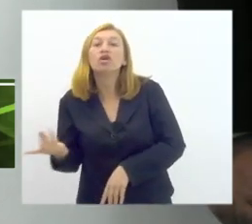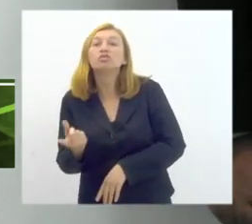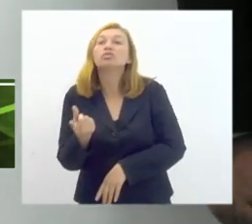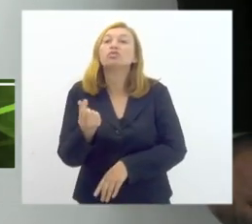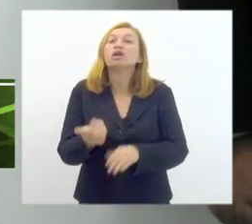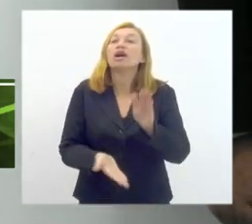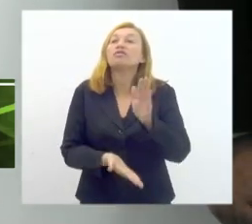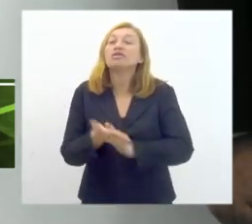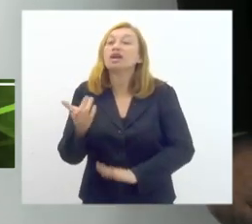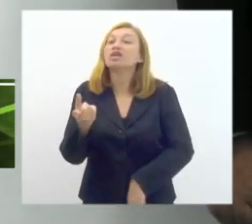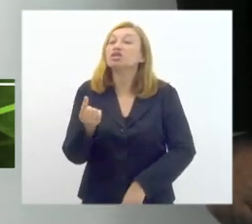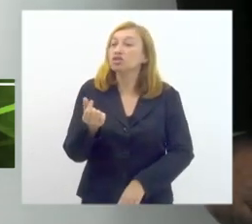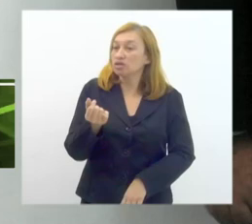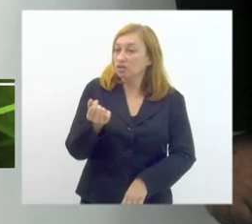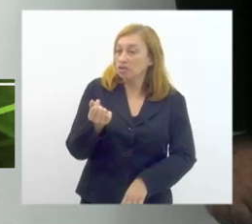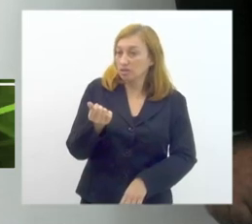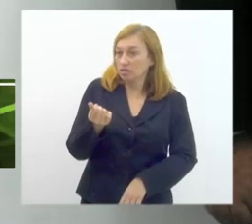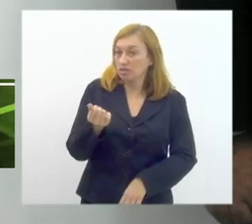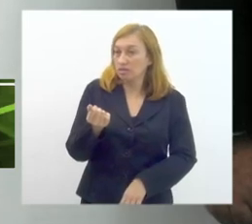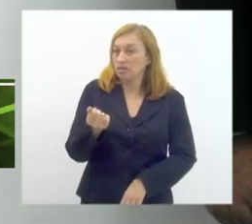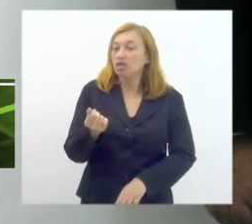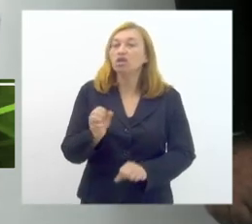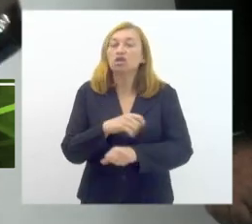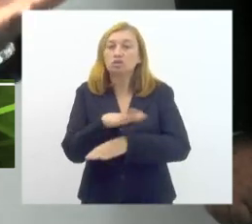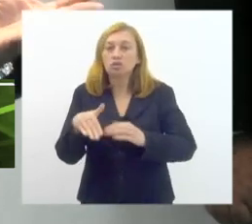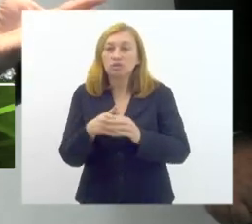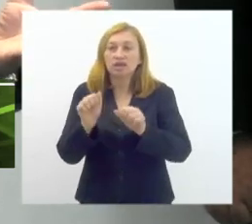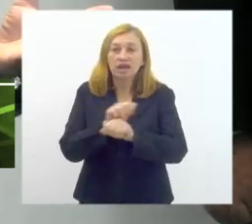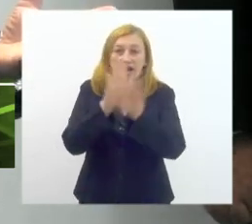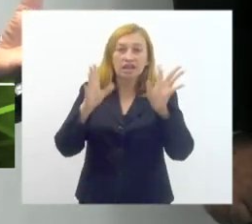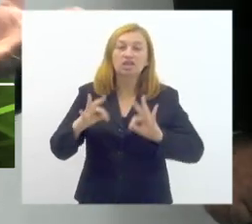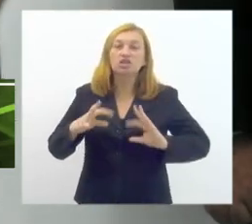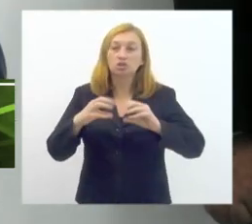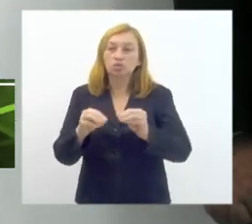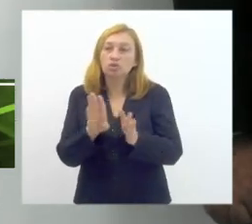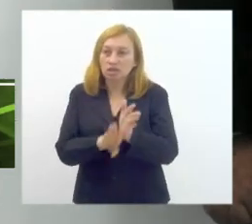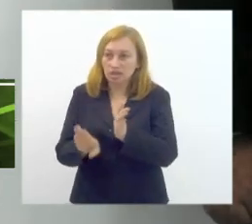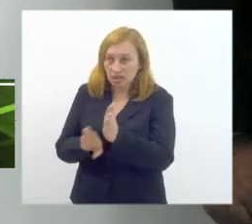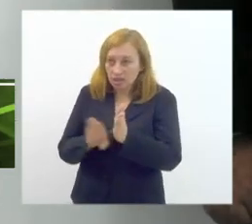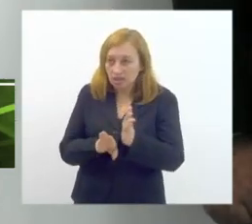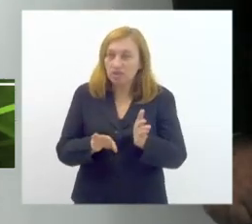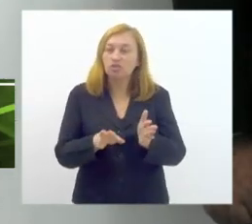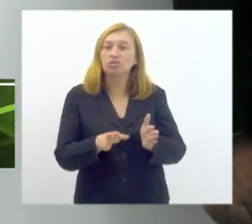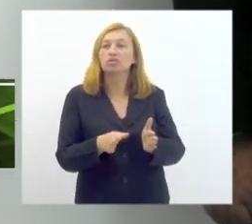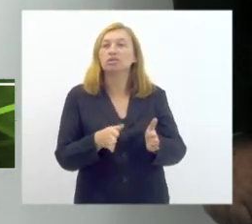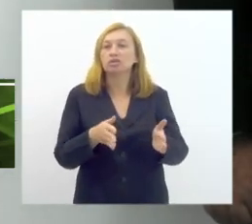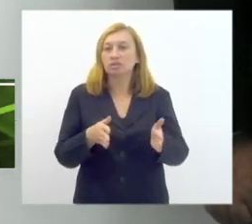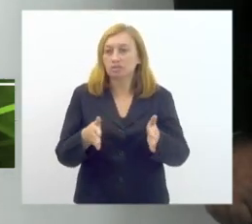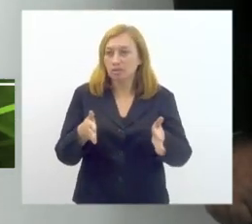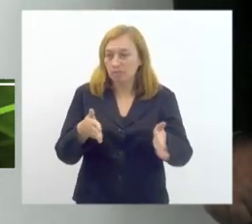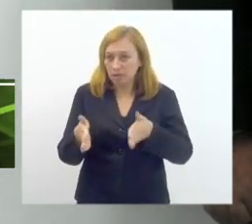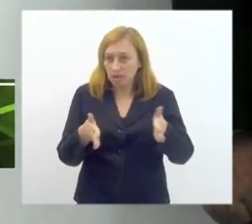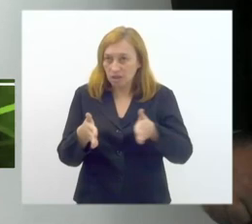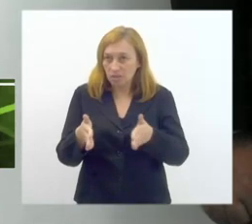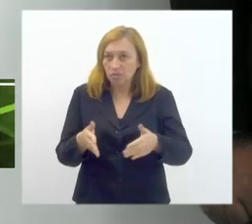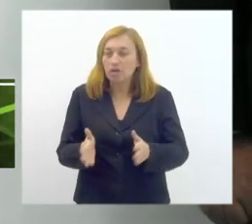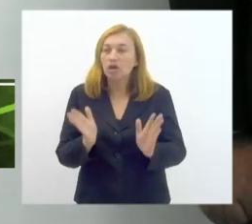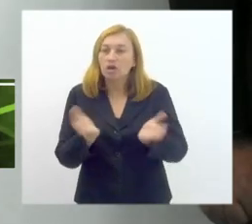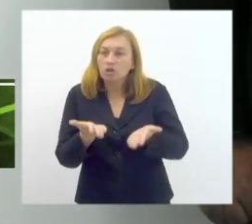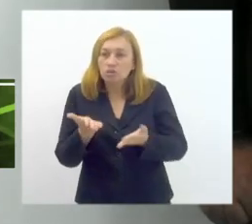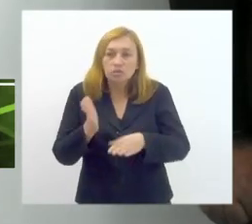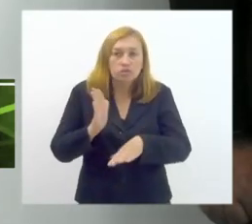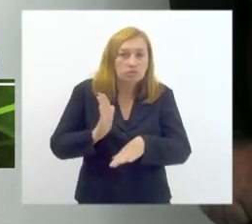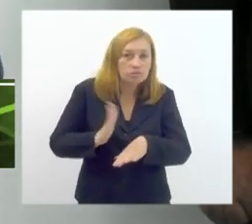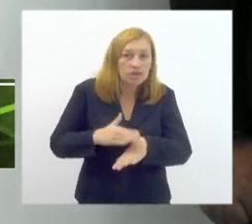município dele, e a população em geral vai ter a transparência do que está sendo gasto nesse transporte eletivo, que hoje fica cada vez